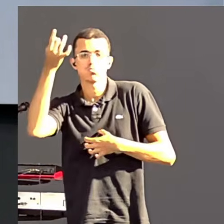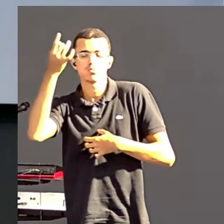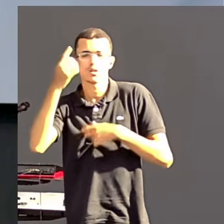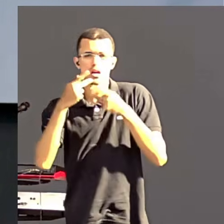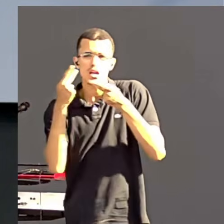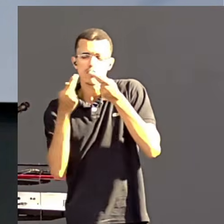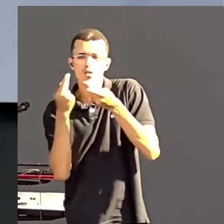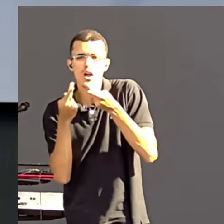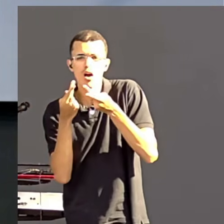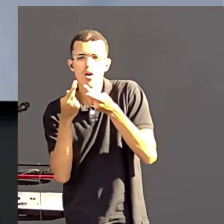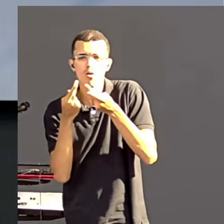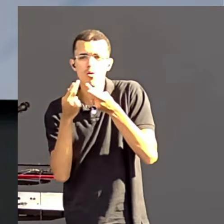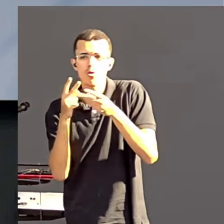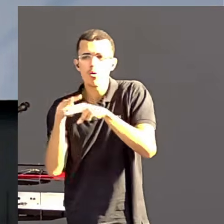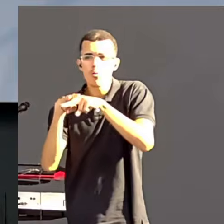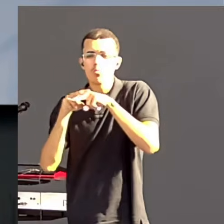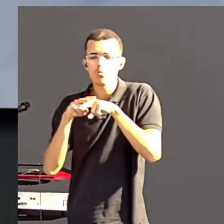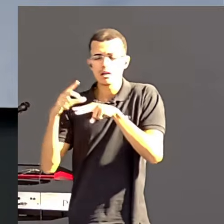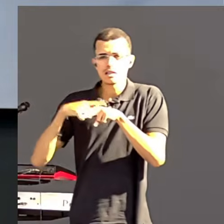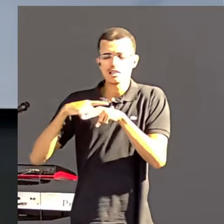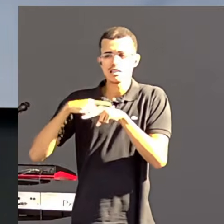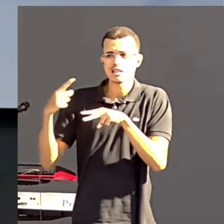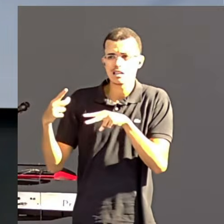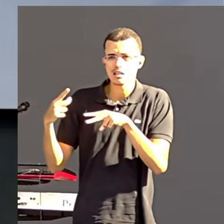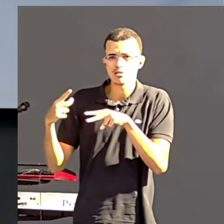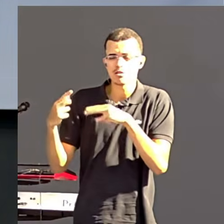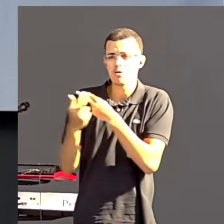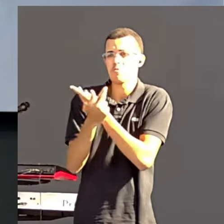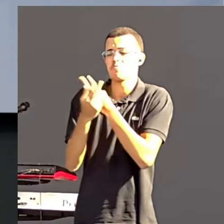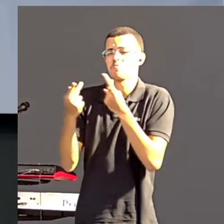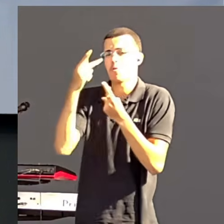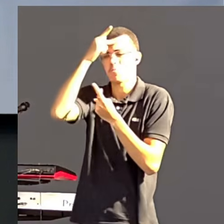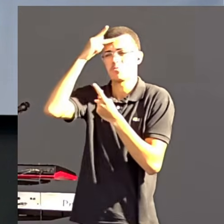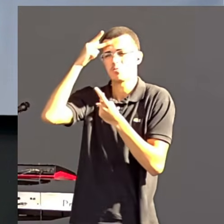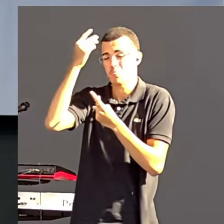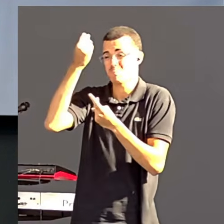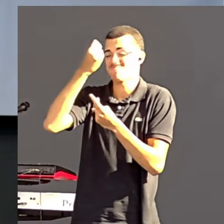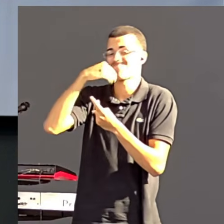por causa disso, há entre vocês muitos fracos,